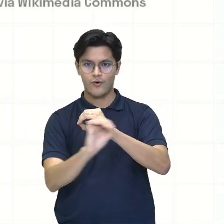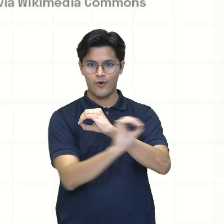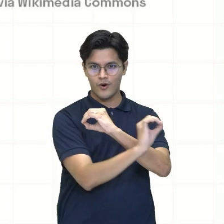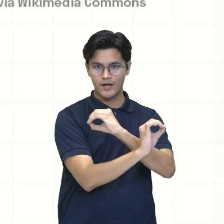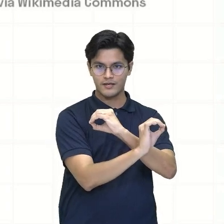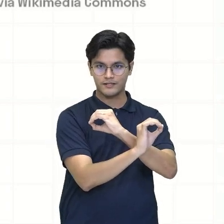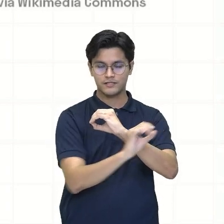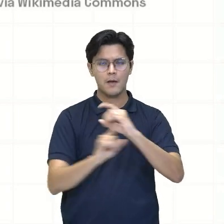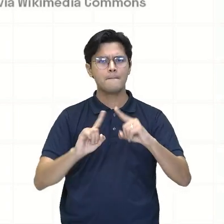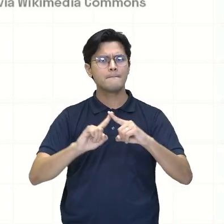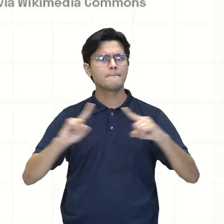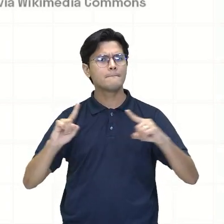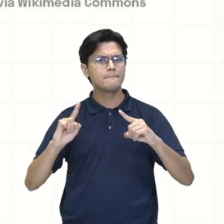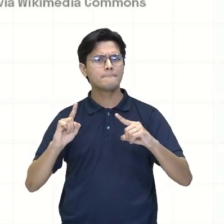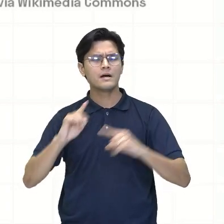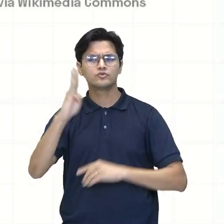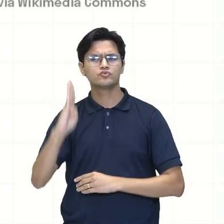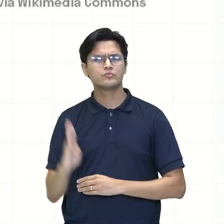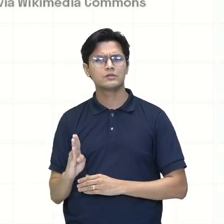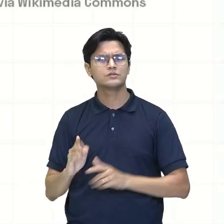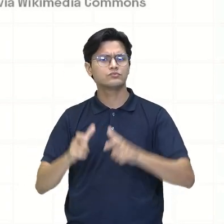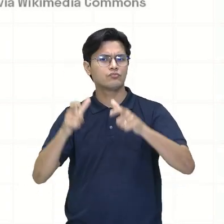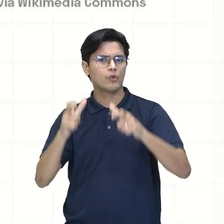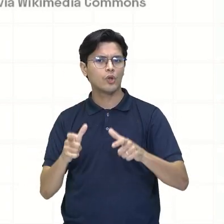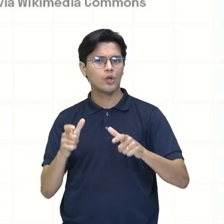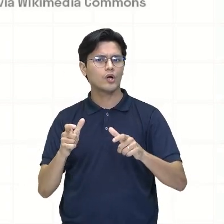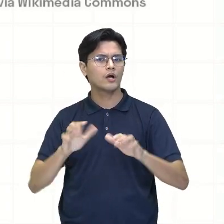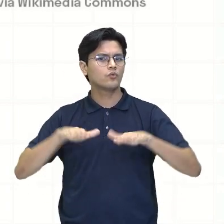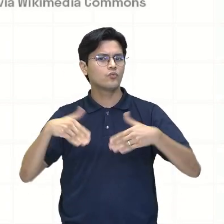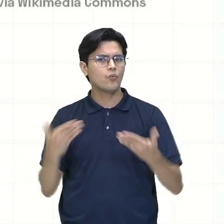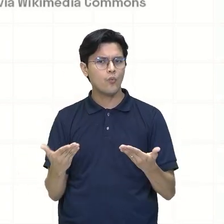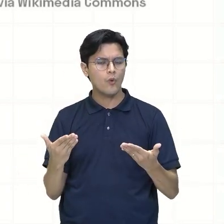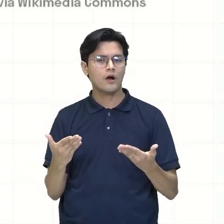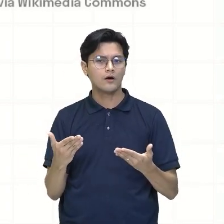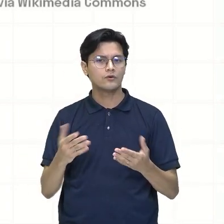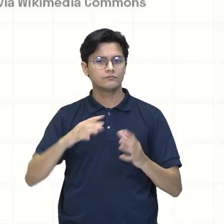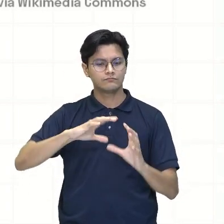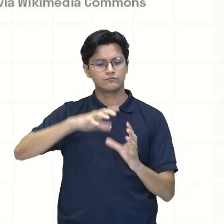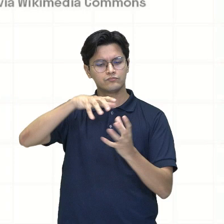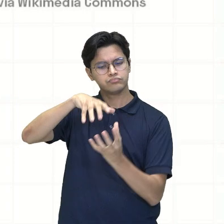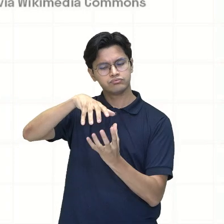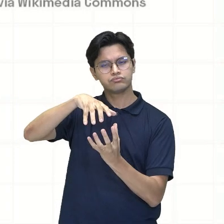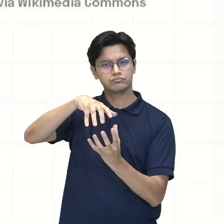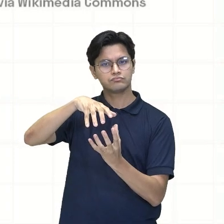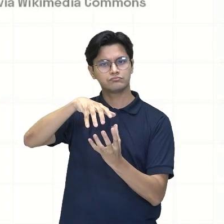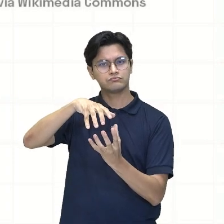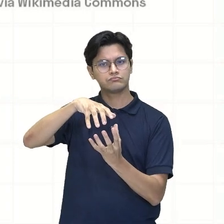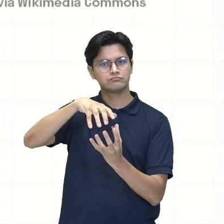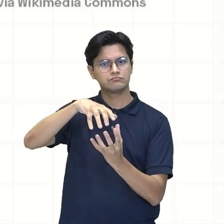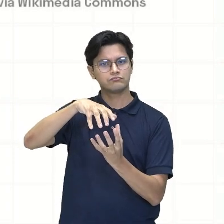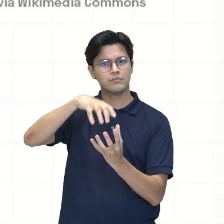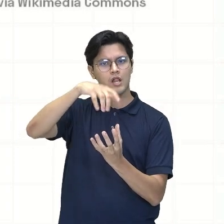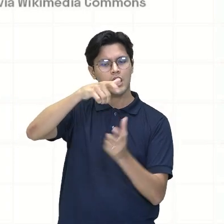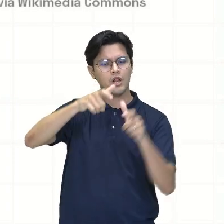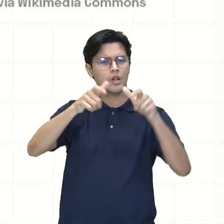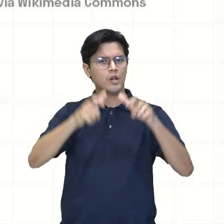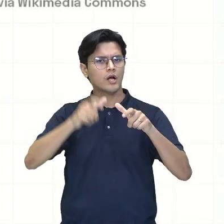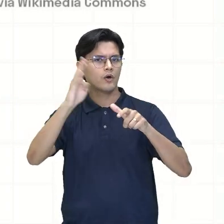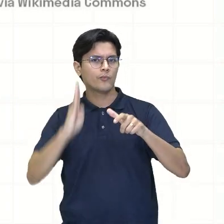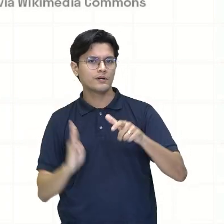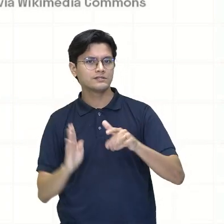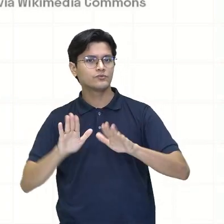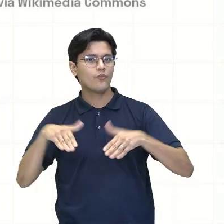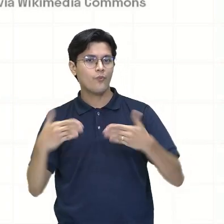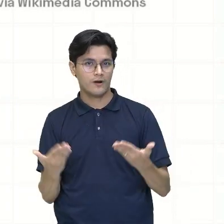o Brasil, em qual ou quais hemisférios o território brasileiro ele está localizado,